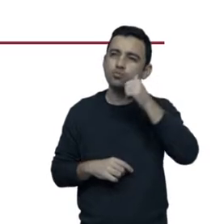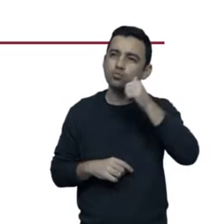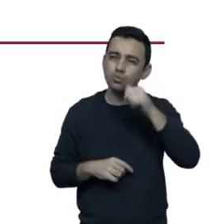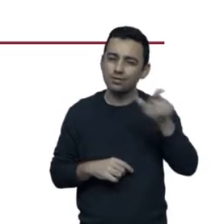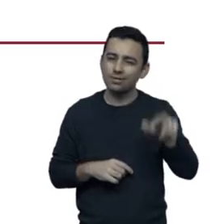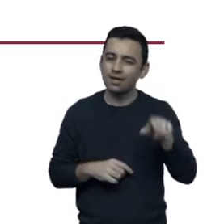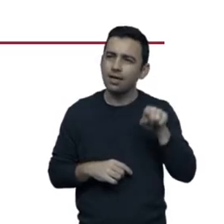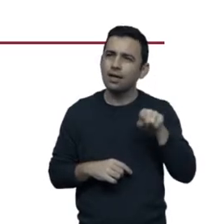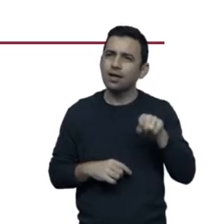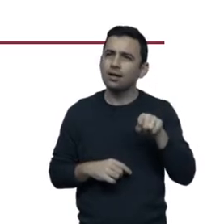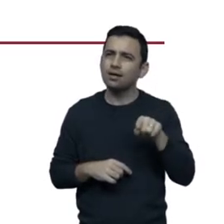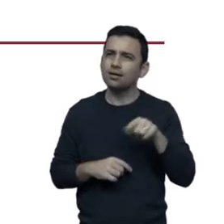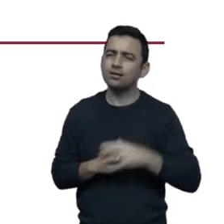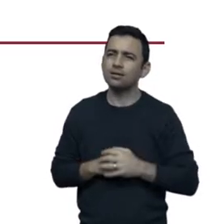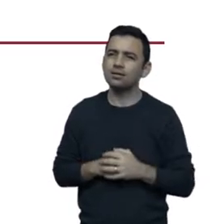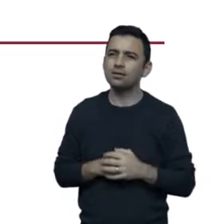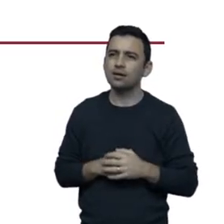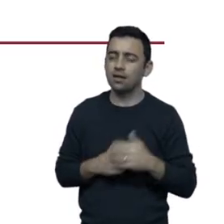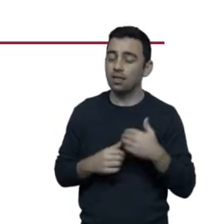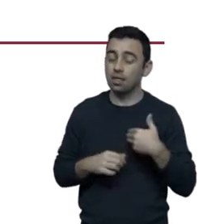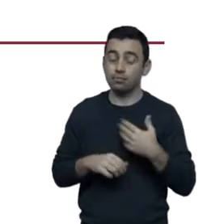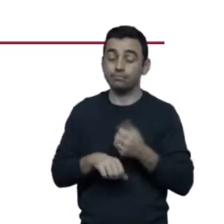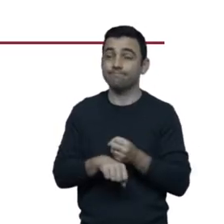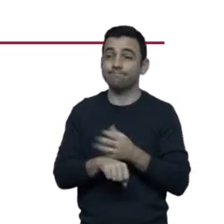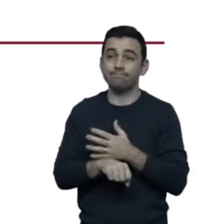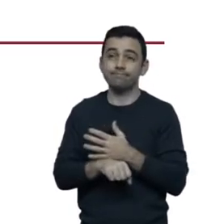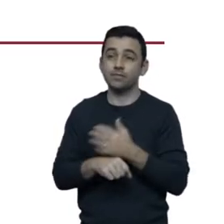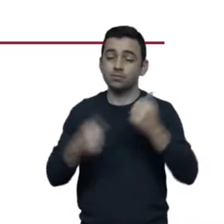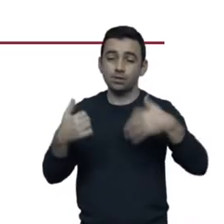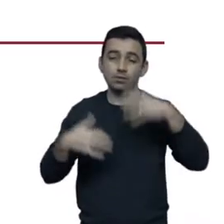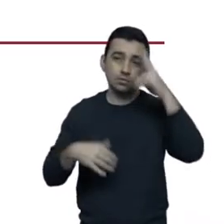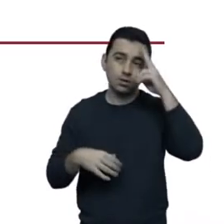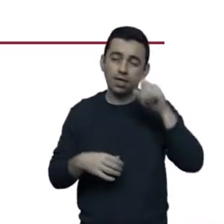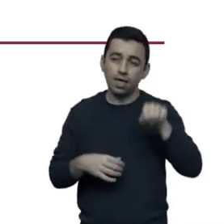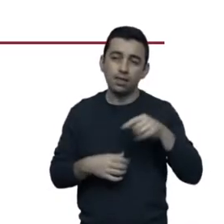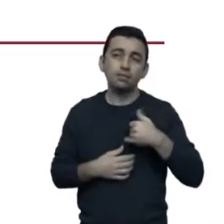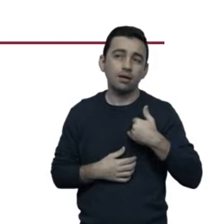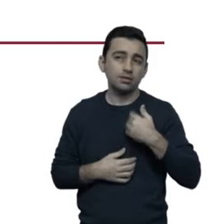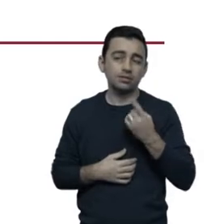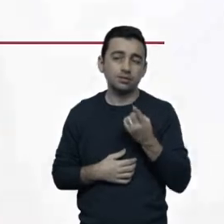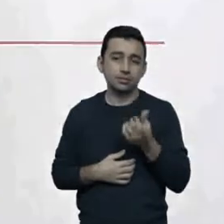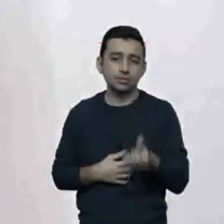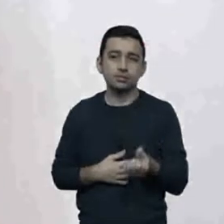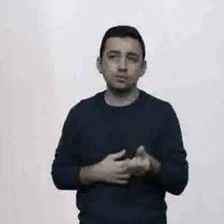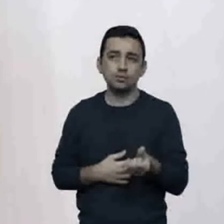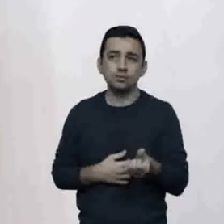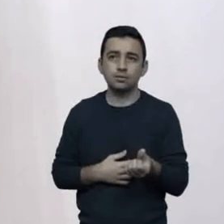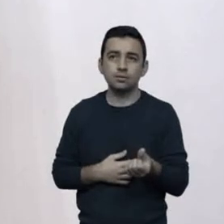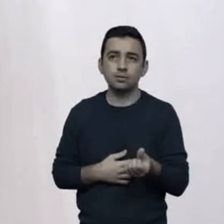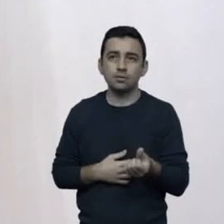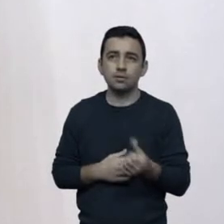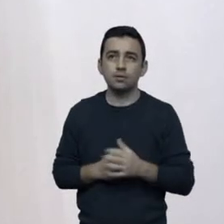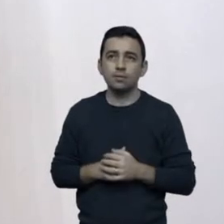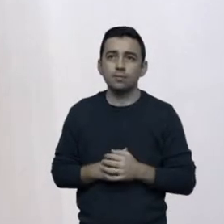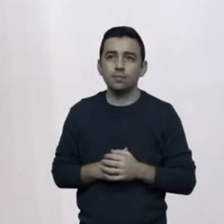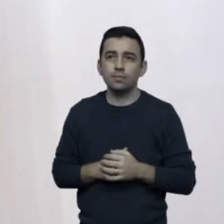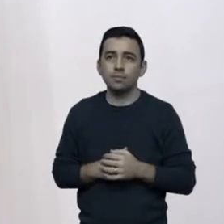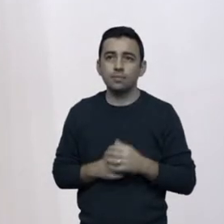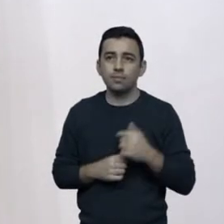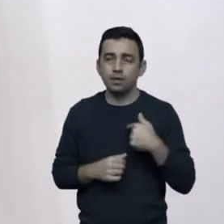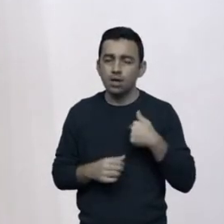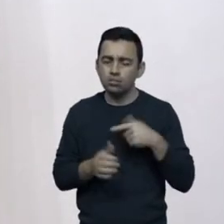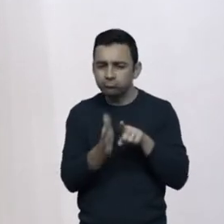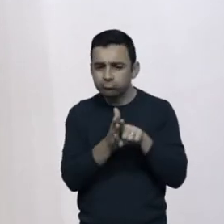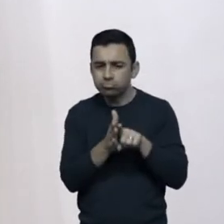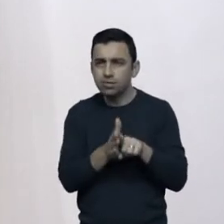ficou... Eu até me emociono quando conto essa história, porque era uma menina de 16 anos, presidente, que, quando eu fui examinar, ela